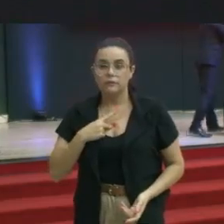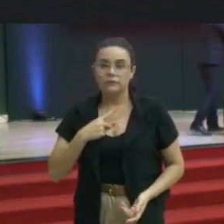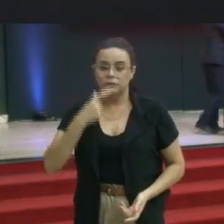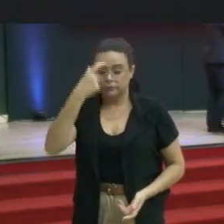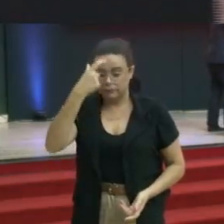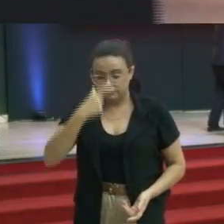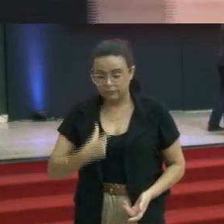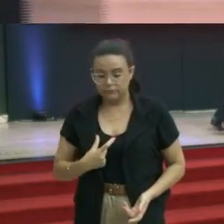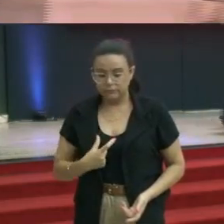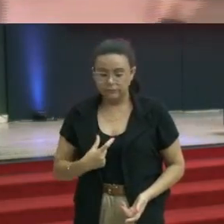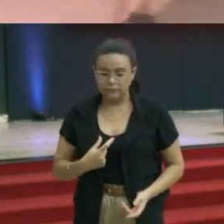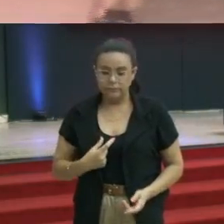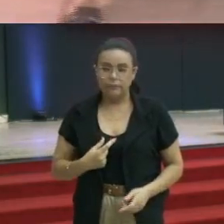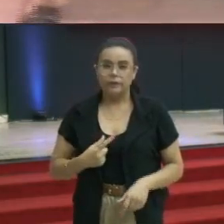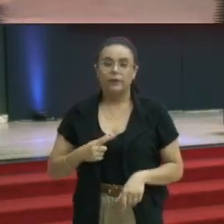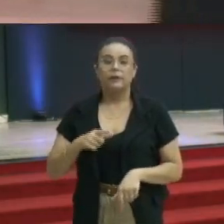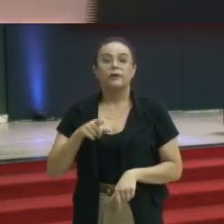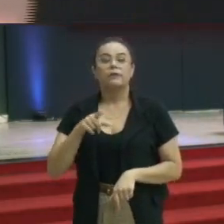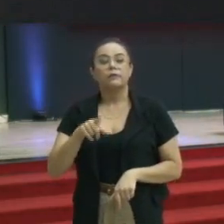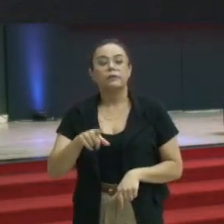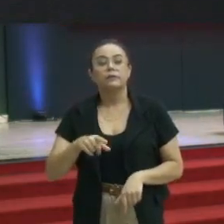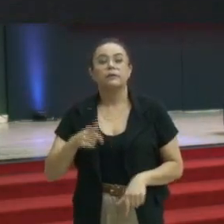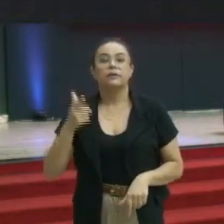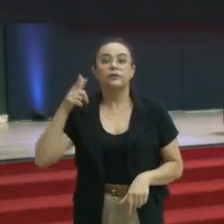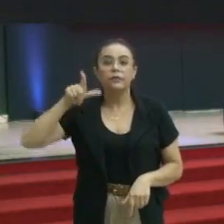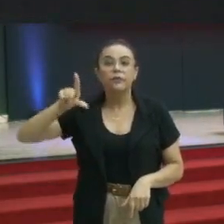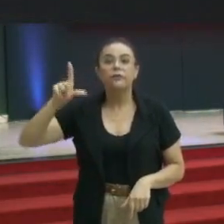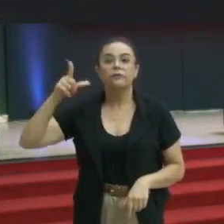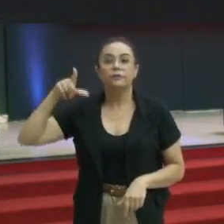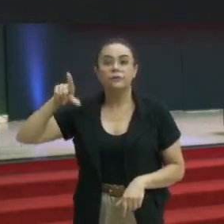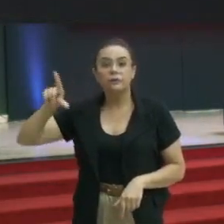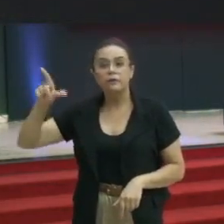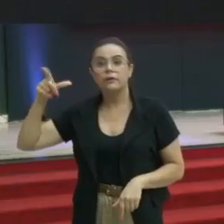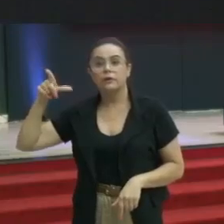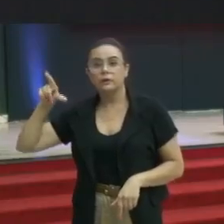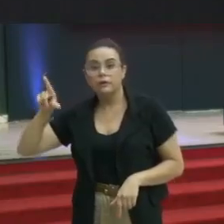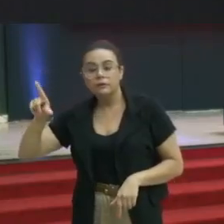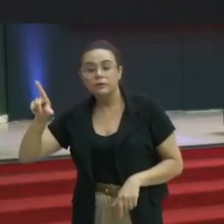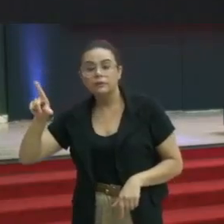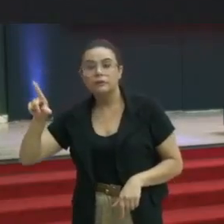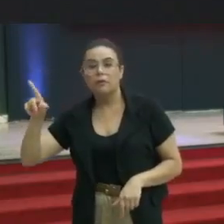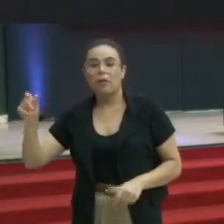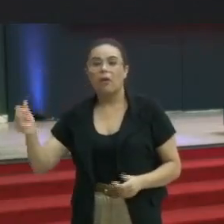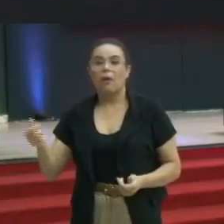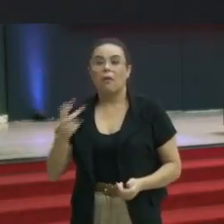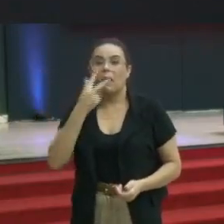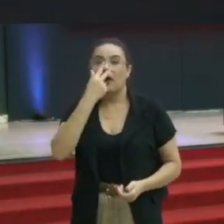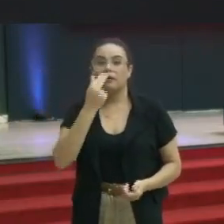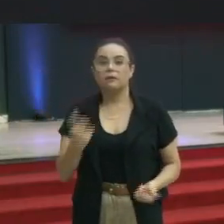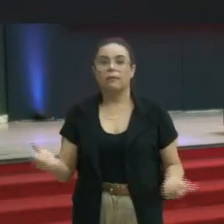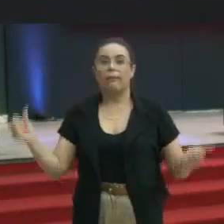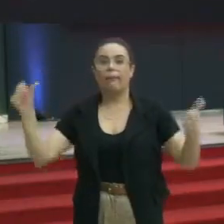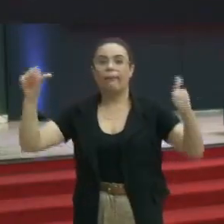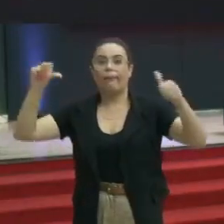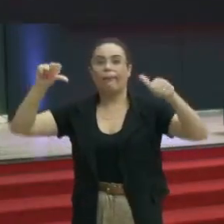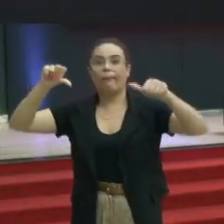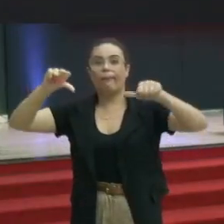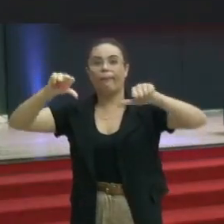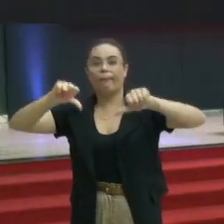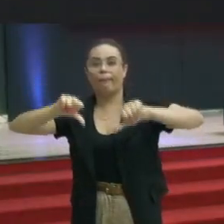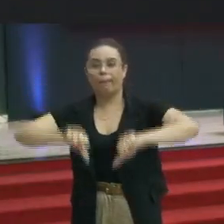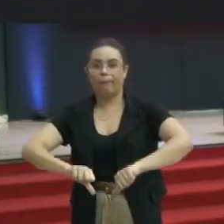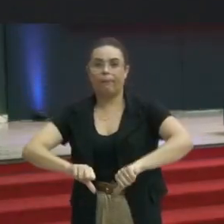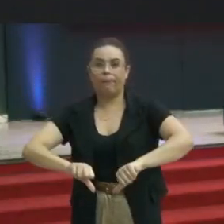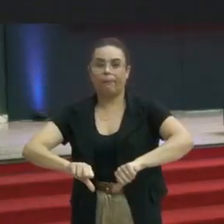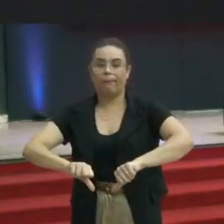cada vez mais que você tenta, mais piora. Parece areia movediça. Quanto mais você